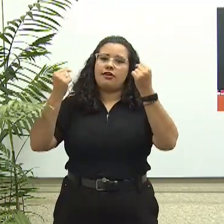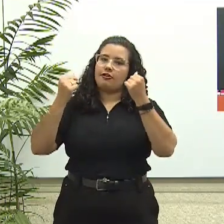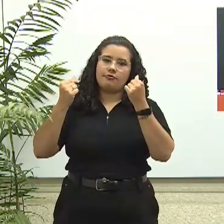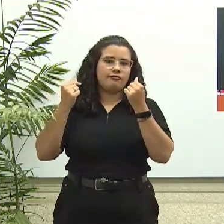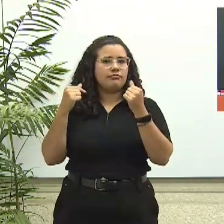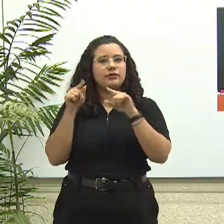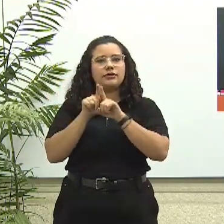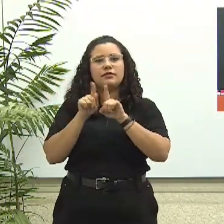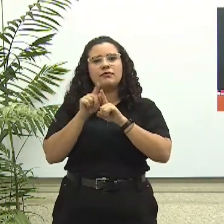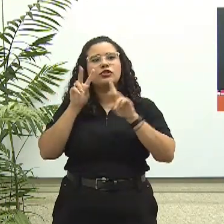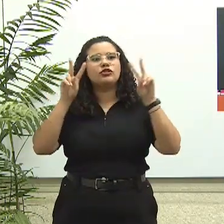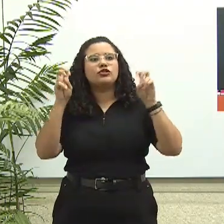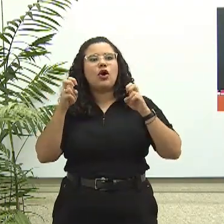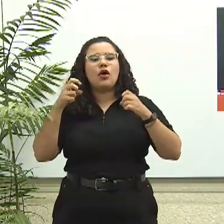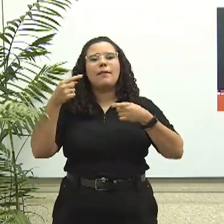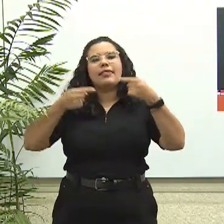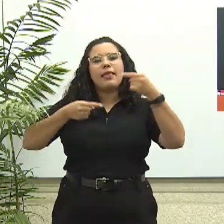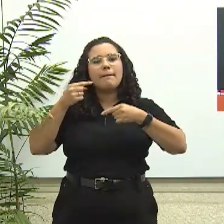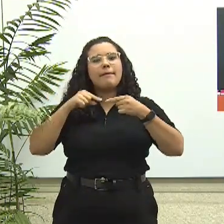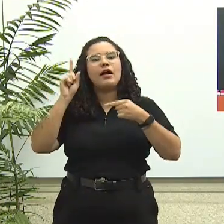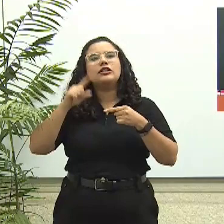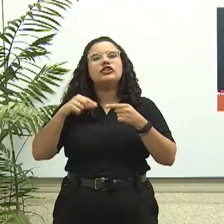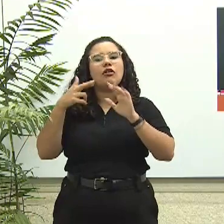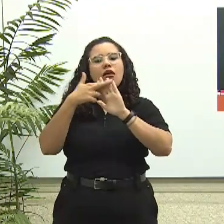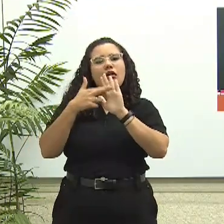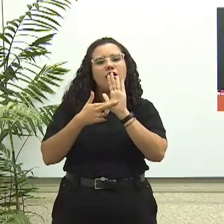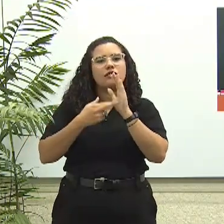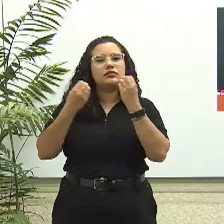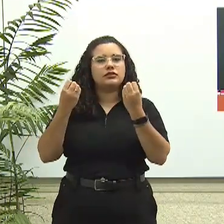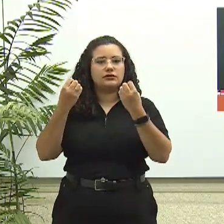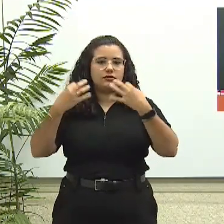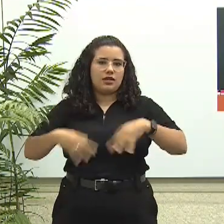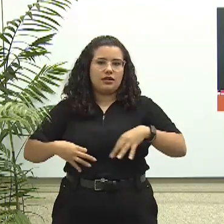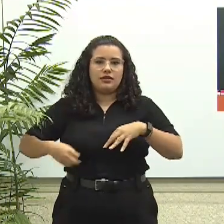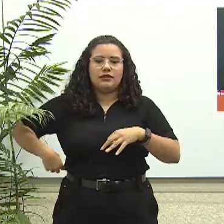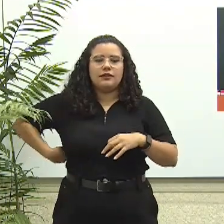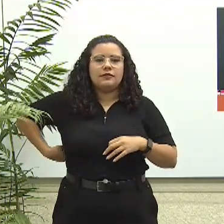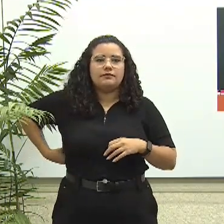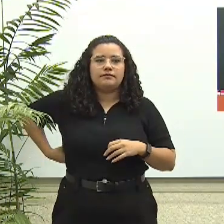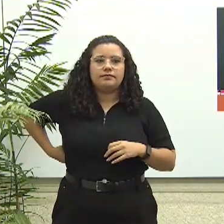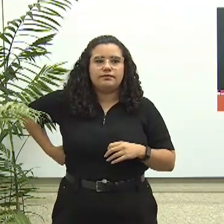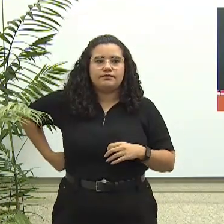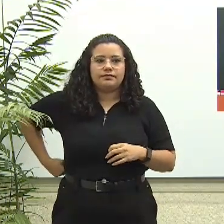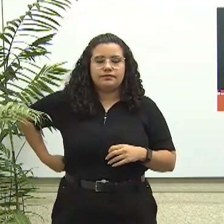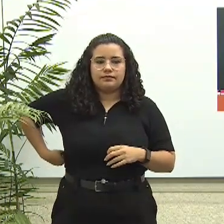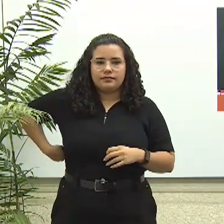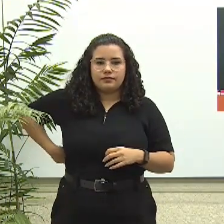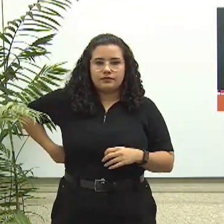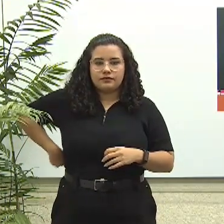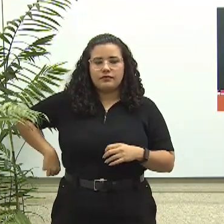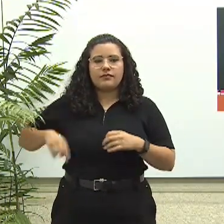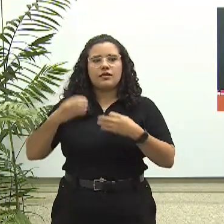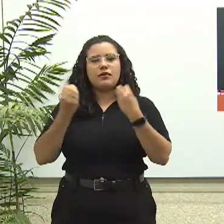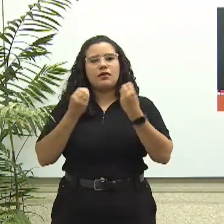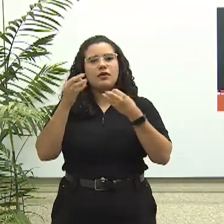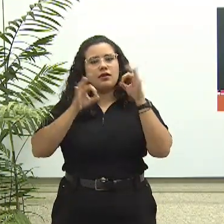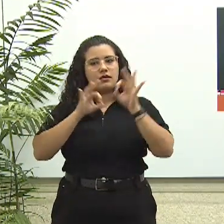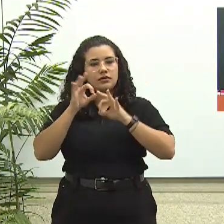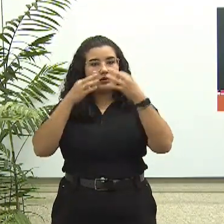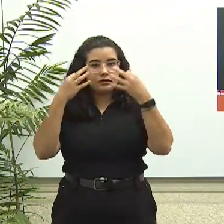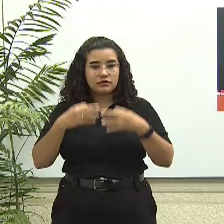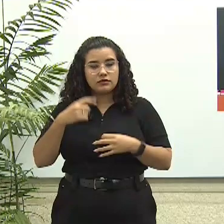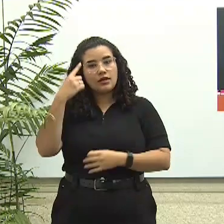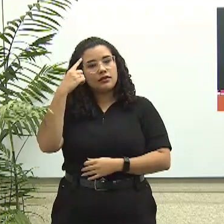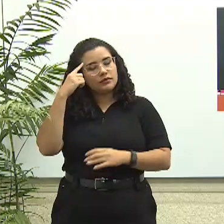sobre regulação regulação hoje um o debate que tá posto é o debate da regulação das plataformas regulação da Inteligência Artificial ele não